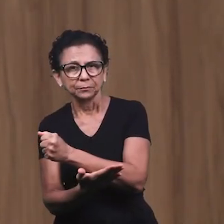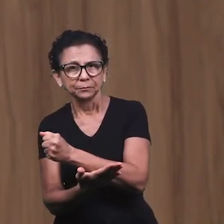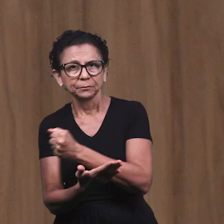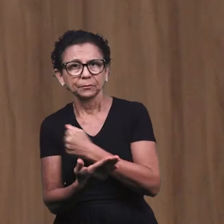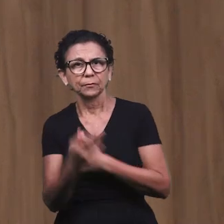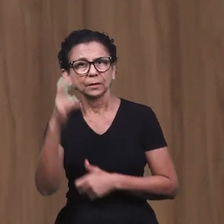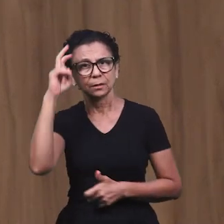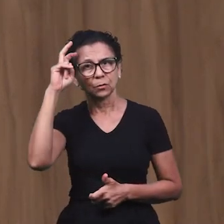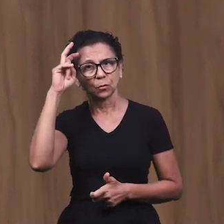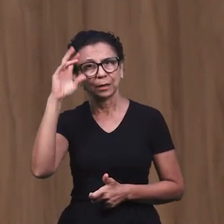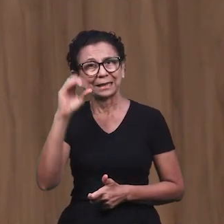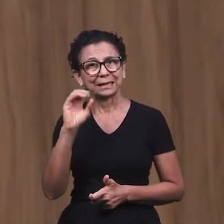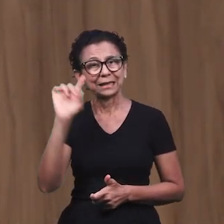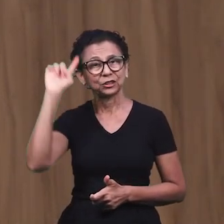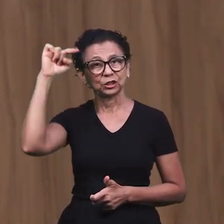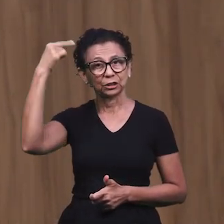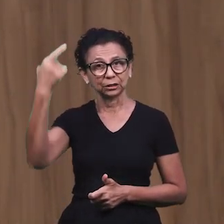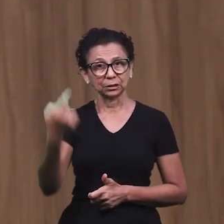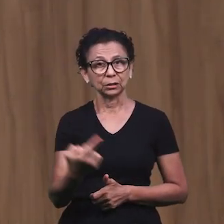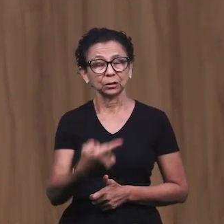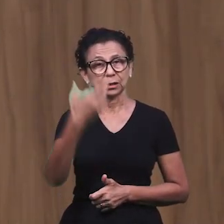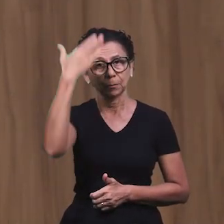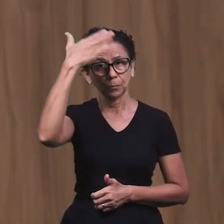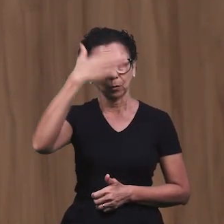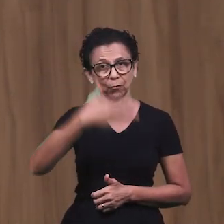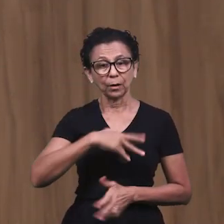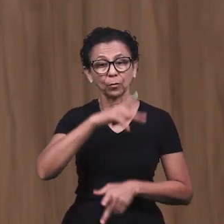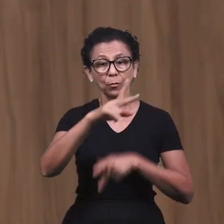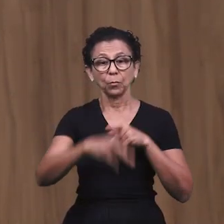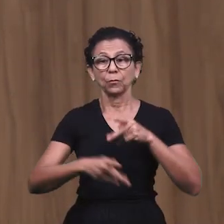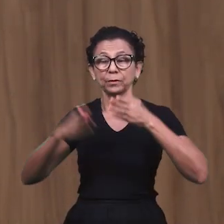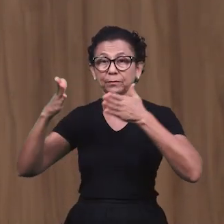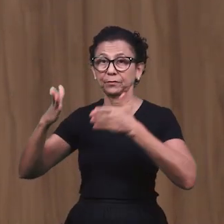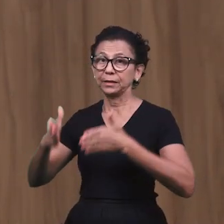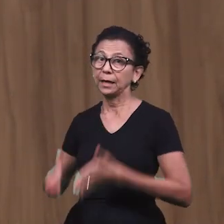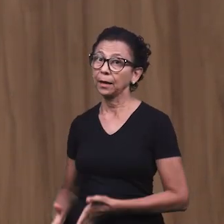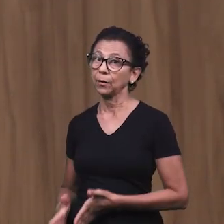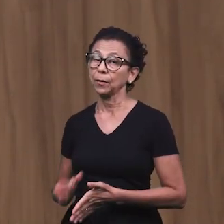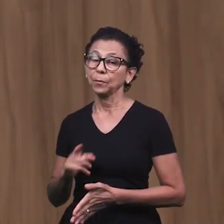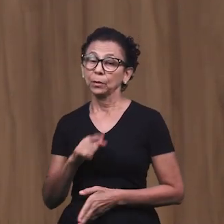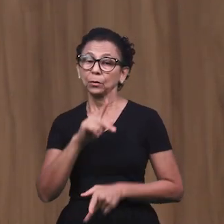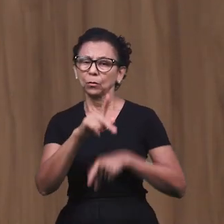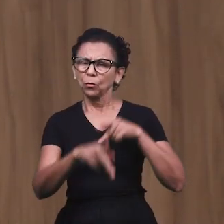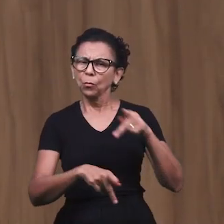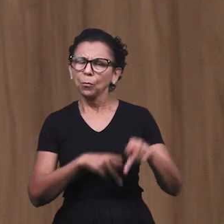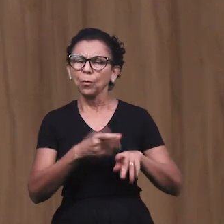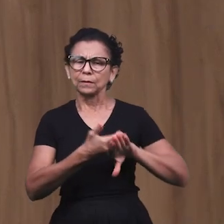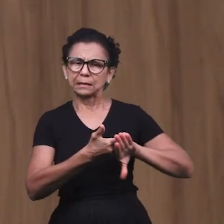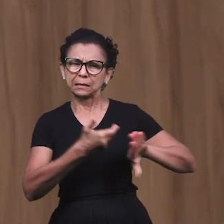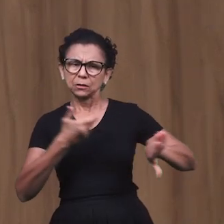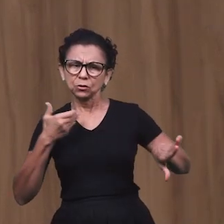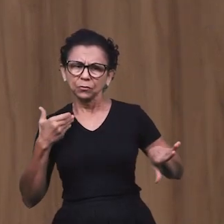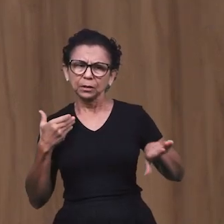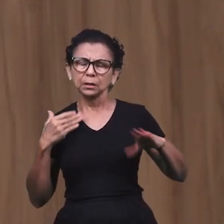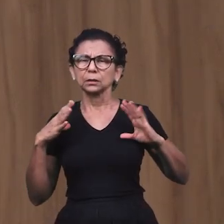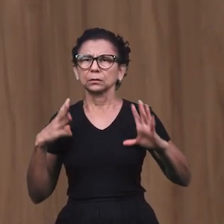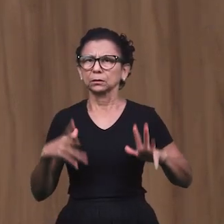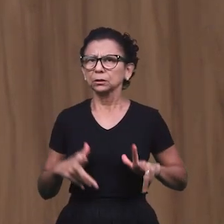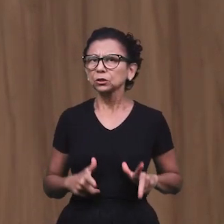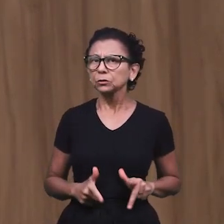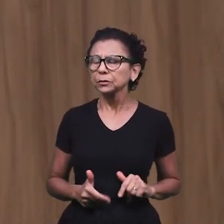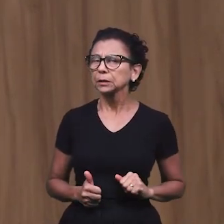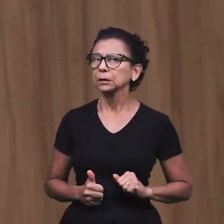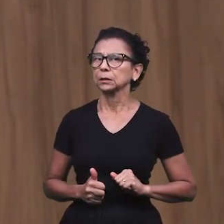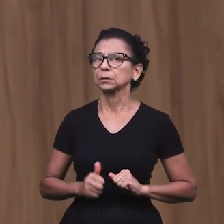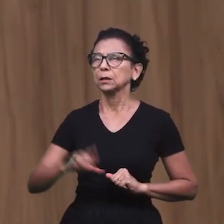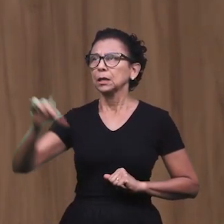sinal que seria da fidelidade de Deus, porque o povo na terra, ouvindo o Senhor, se santificando, se separando e cumprindo